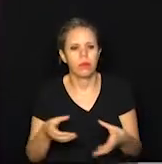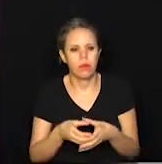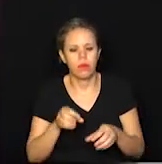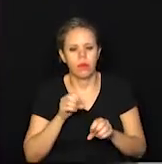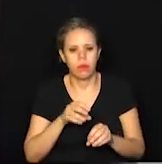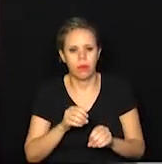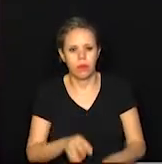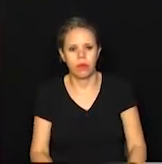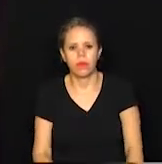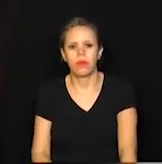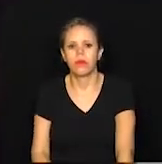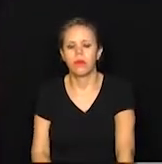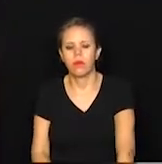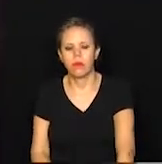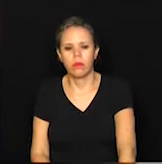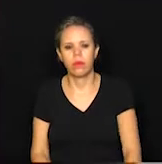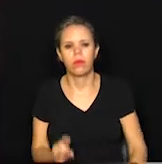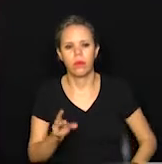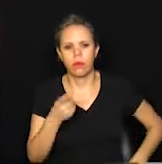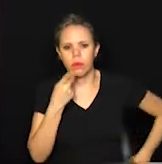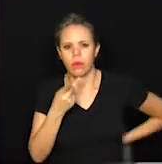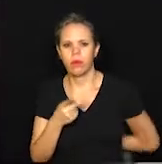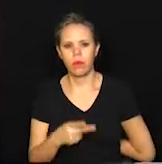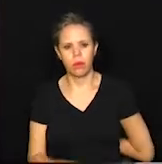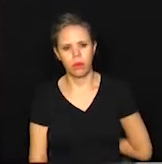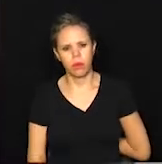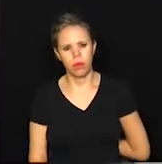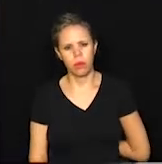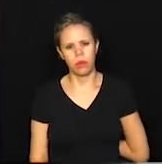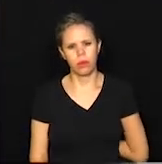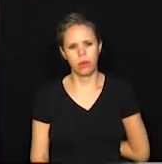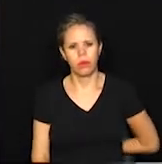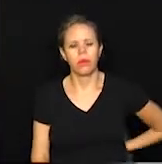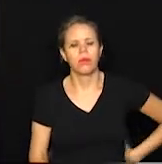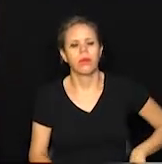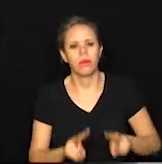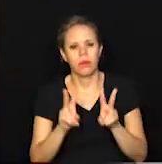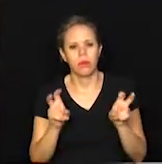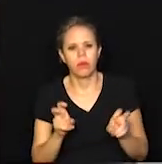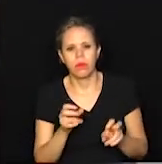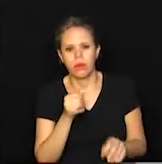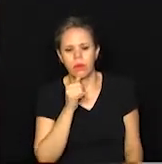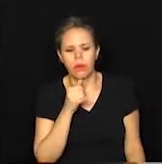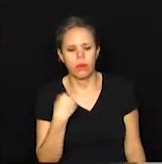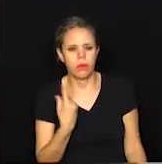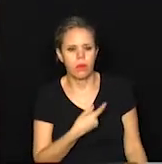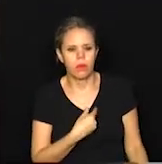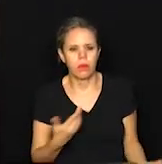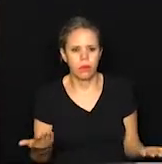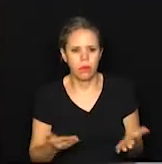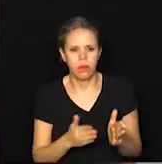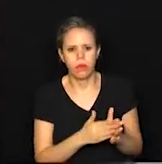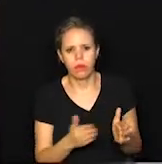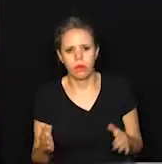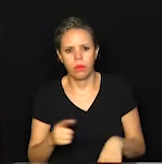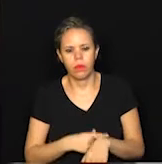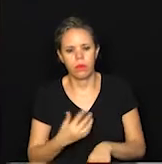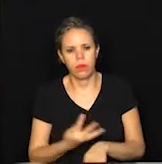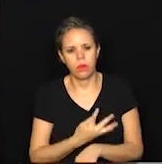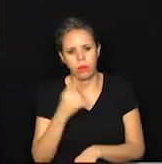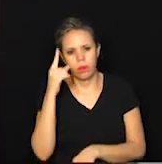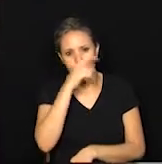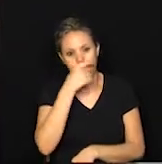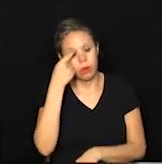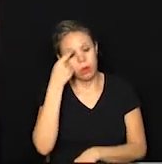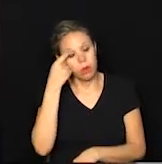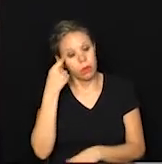Educação. Eu queria só fazer um breve comentário, né, sobre a questão, a gente está aí num momento muito difícil, né, de um descontrole